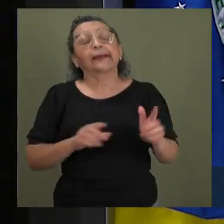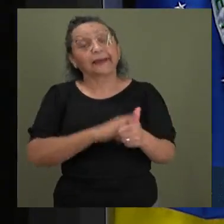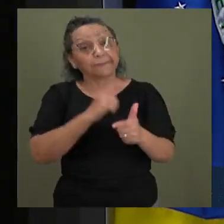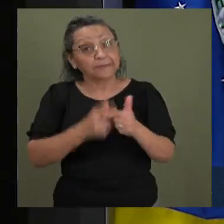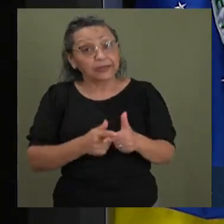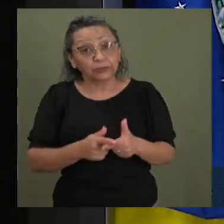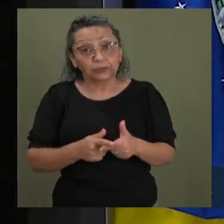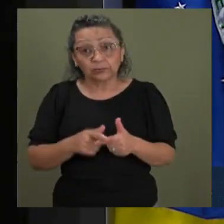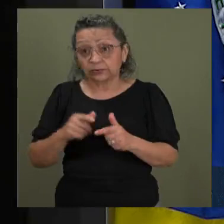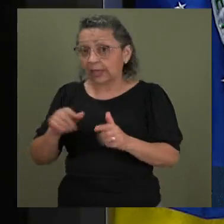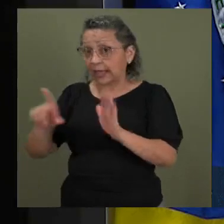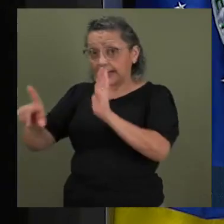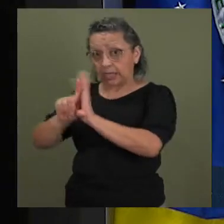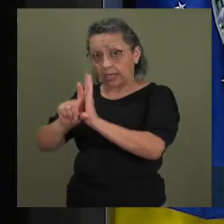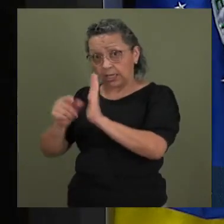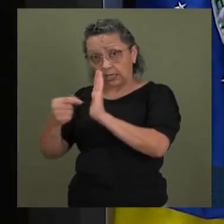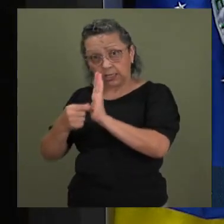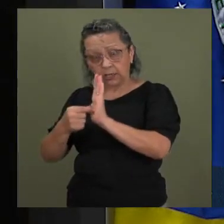tem prisão.